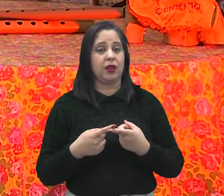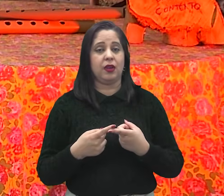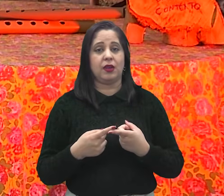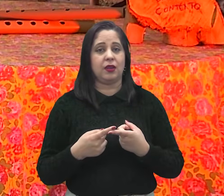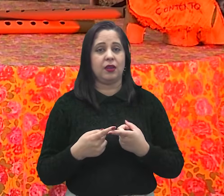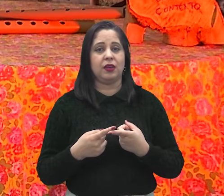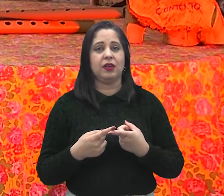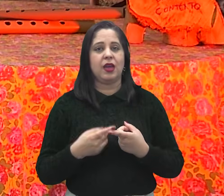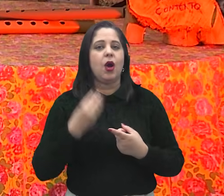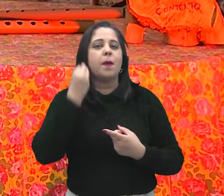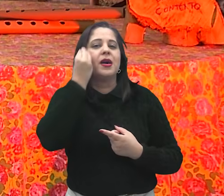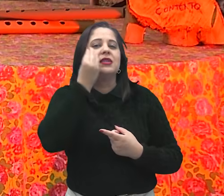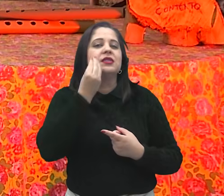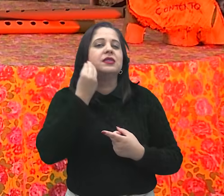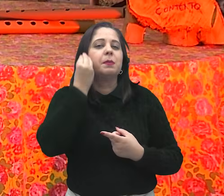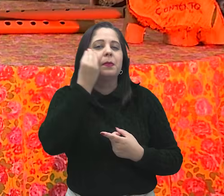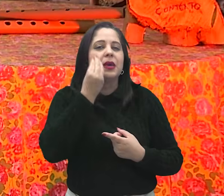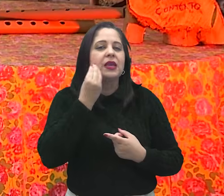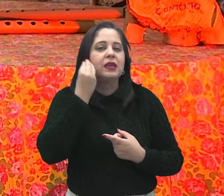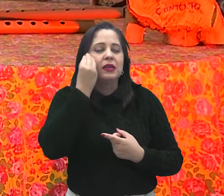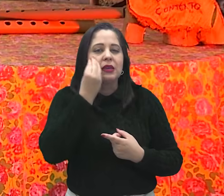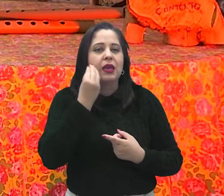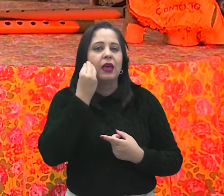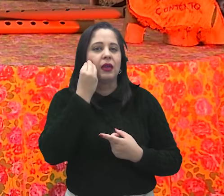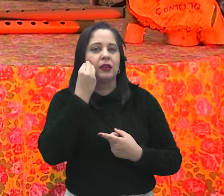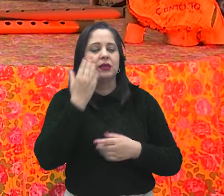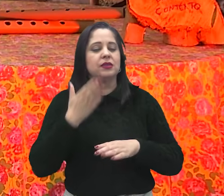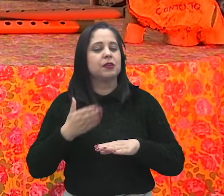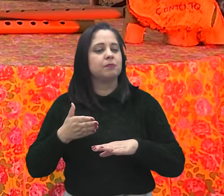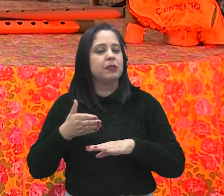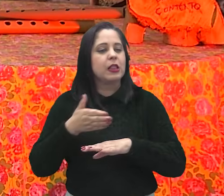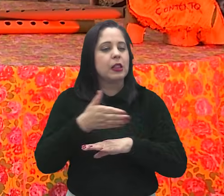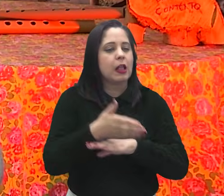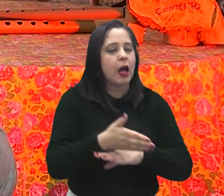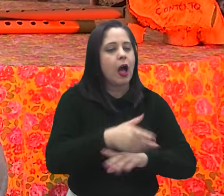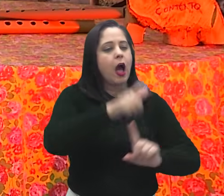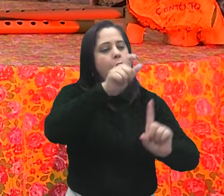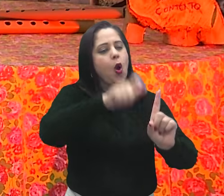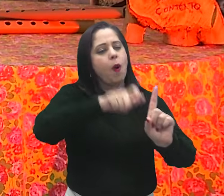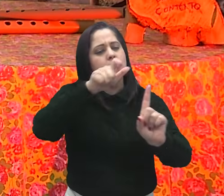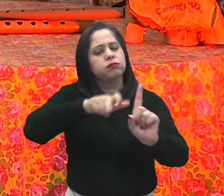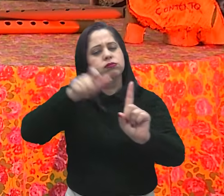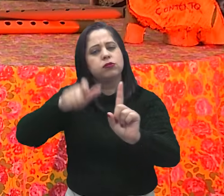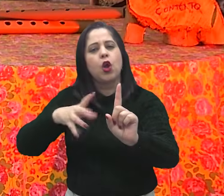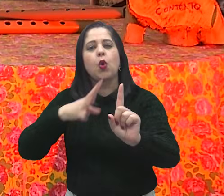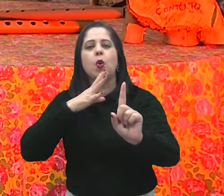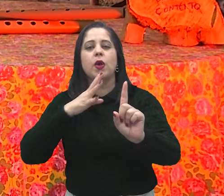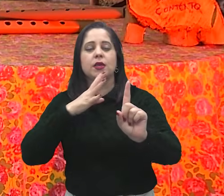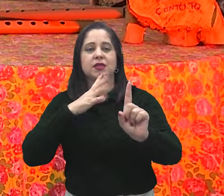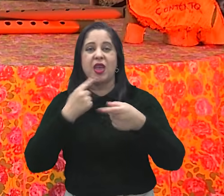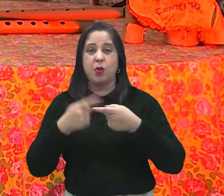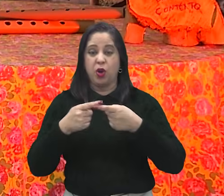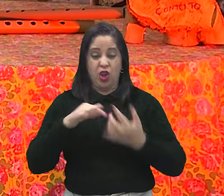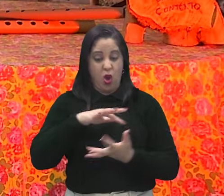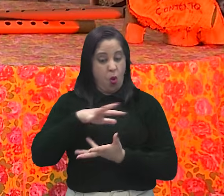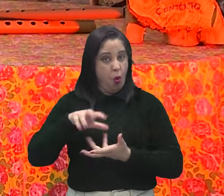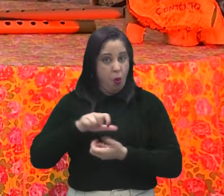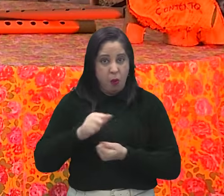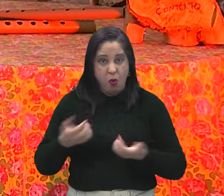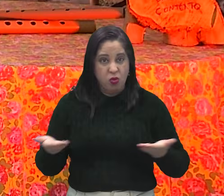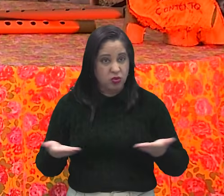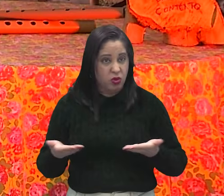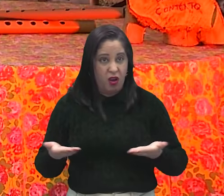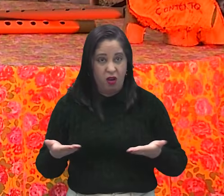do território, eu acho que no mundo contemporâneo a gente está muito nesse